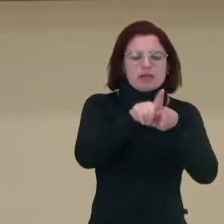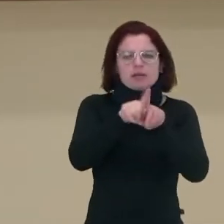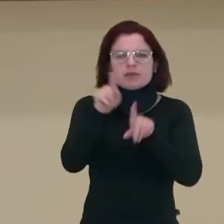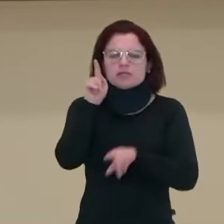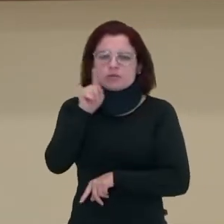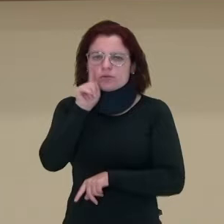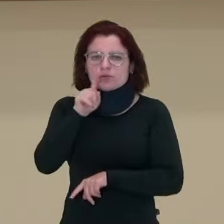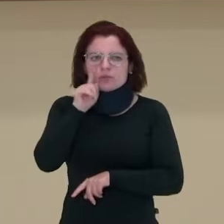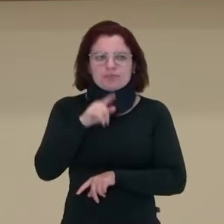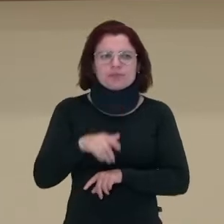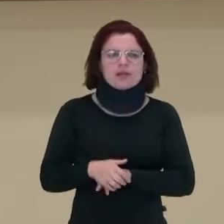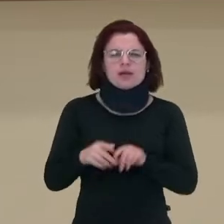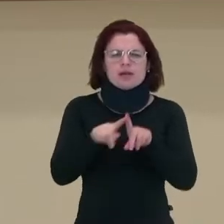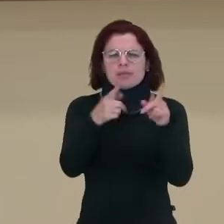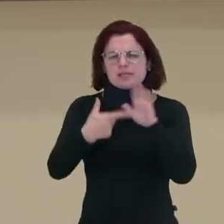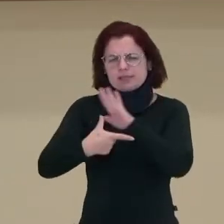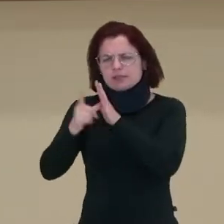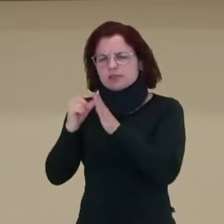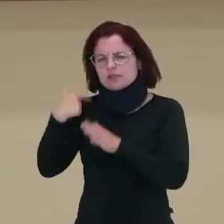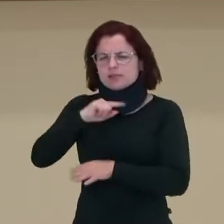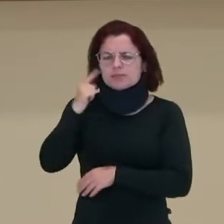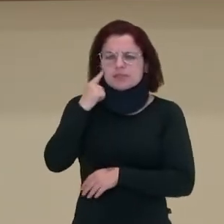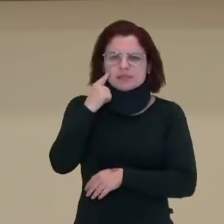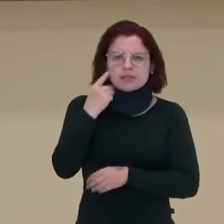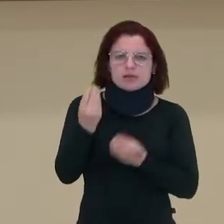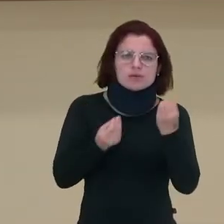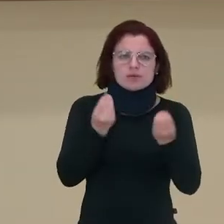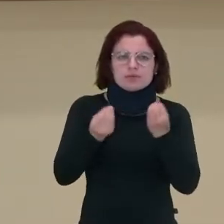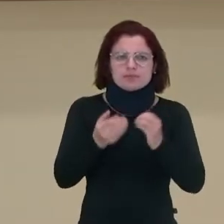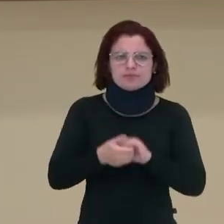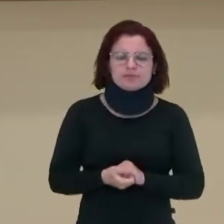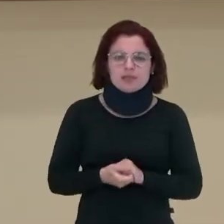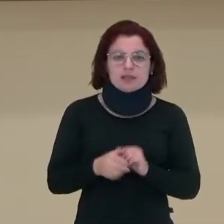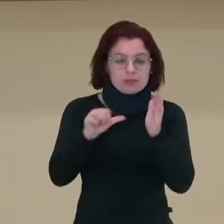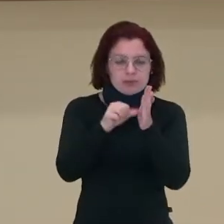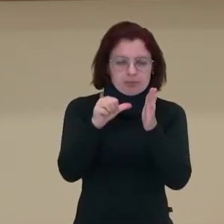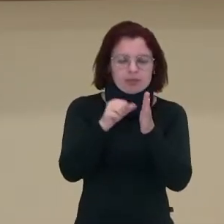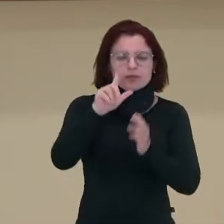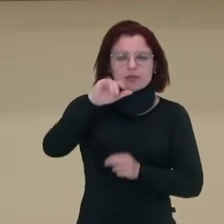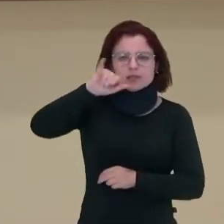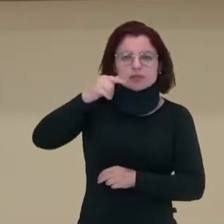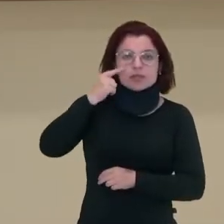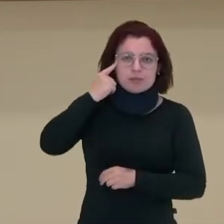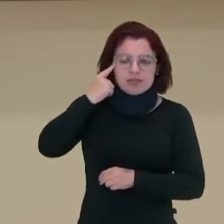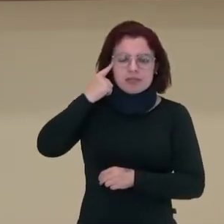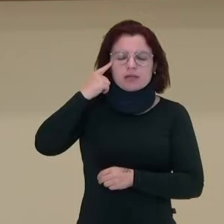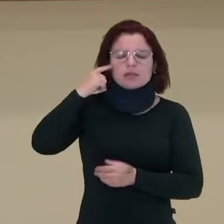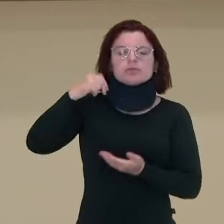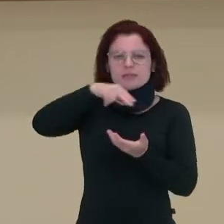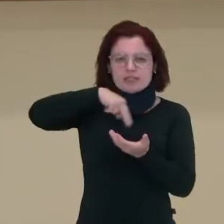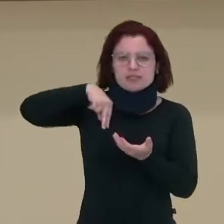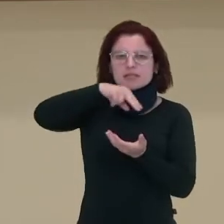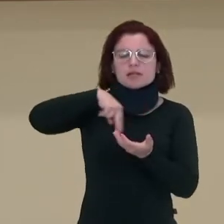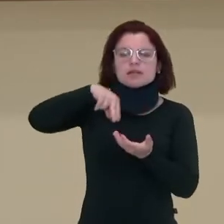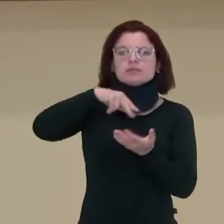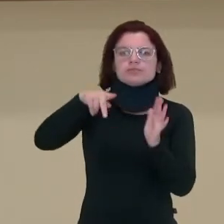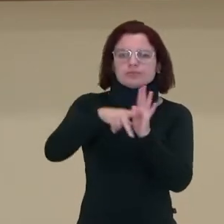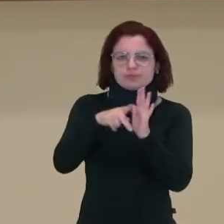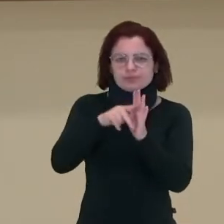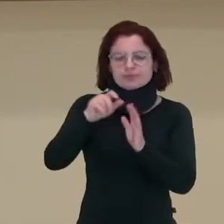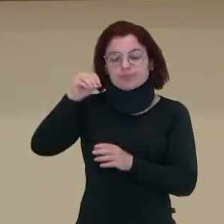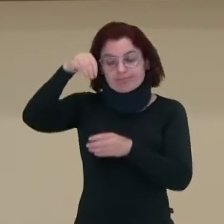um pouquinho e pensar como que isso tudo aconteceu. Bom, primeiro, o Japão é uma nação que pertence ao